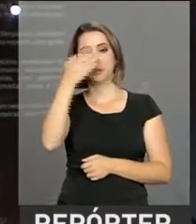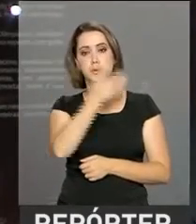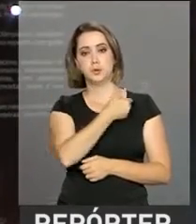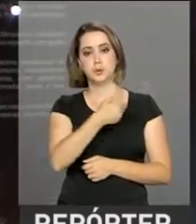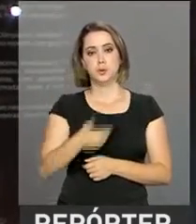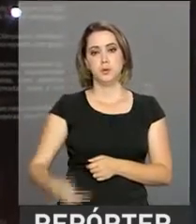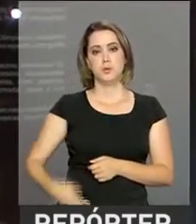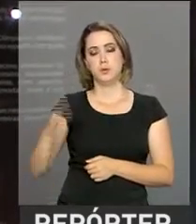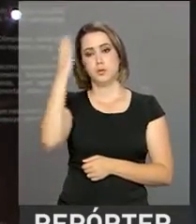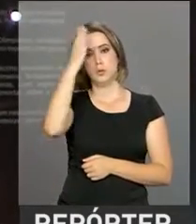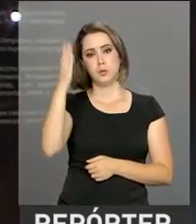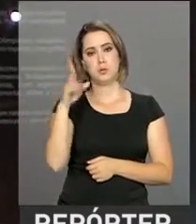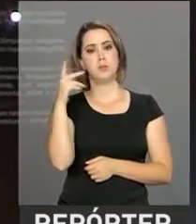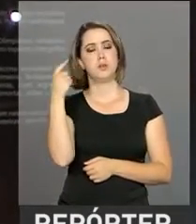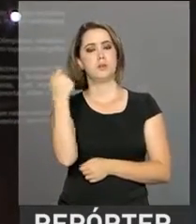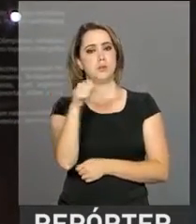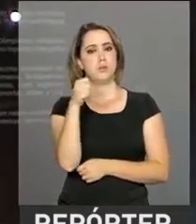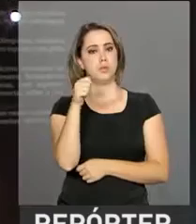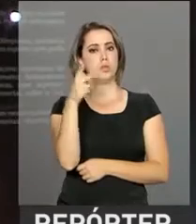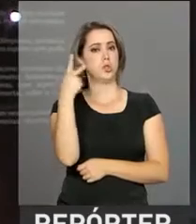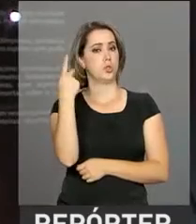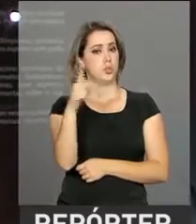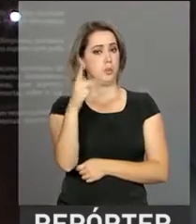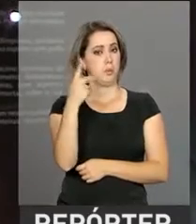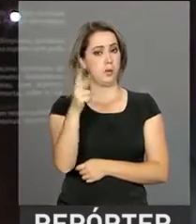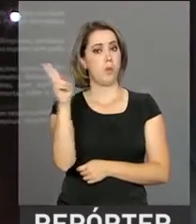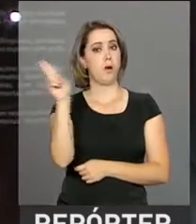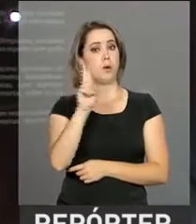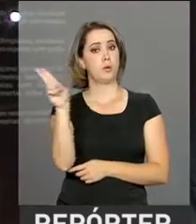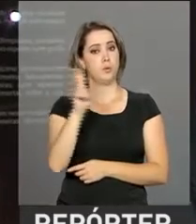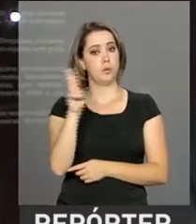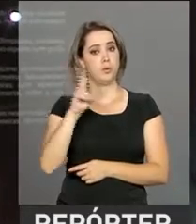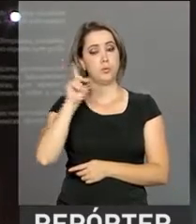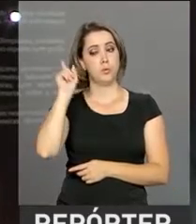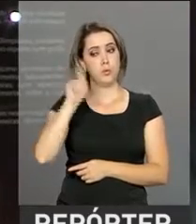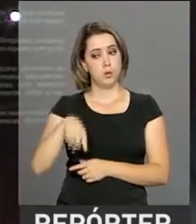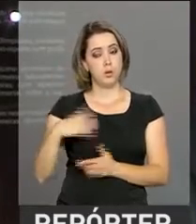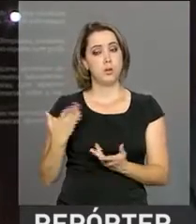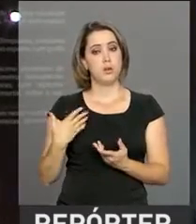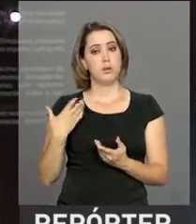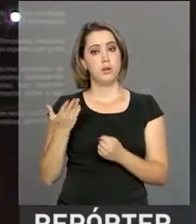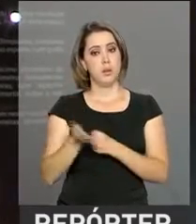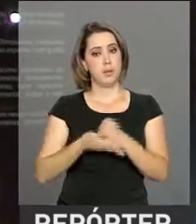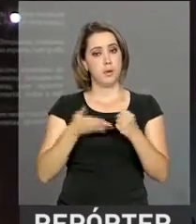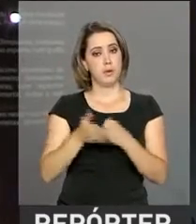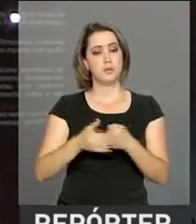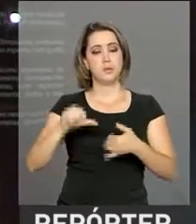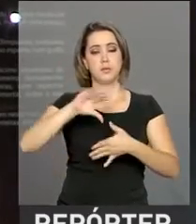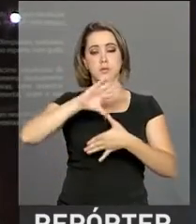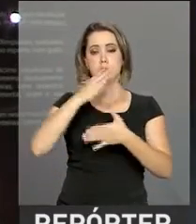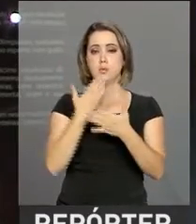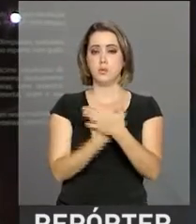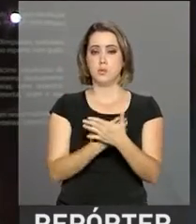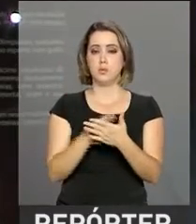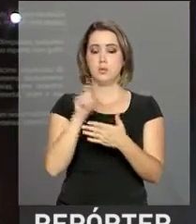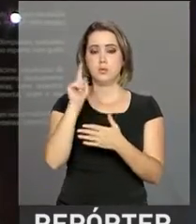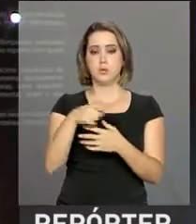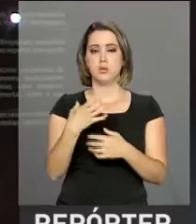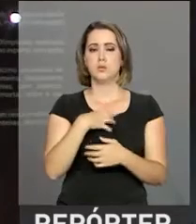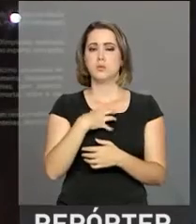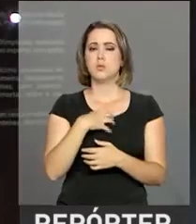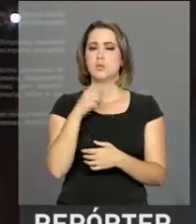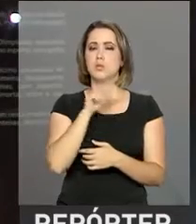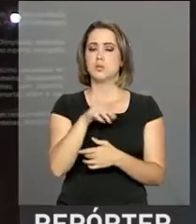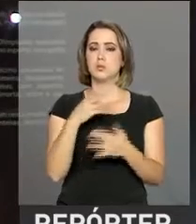Brasil, da Argentina, do Paraguai e do Uruguai, que são sócios fundadores, membros fundadores do Mercosul, no sentido de fazer